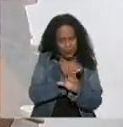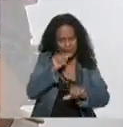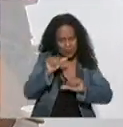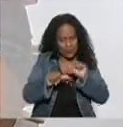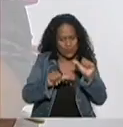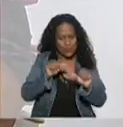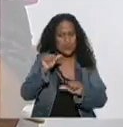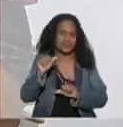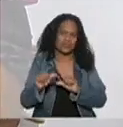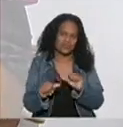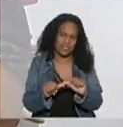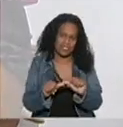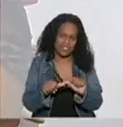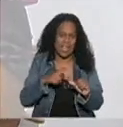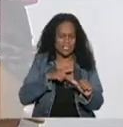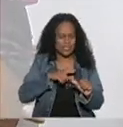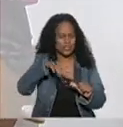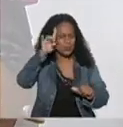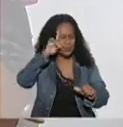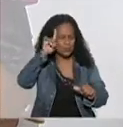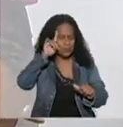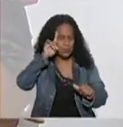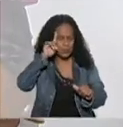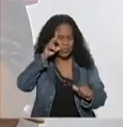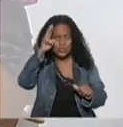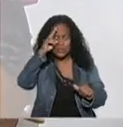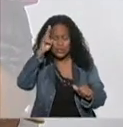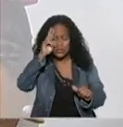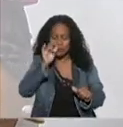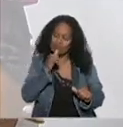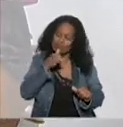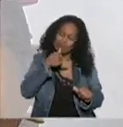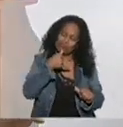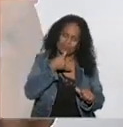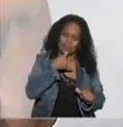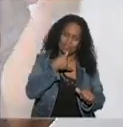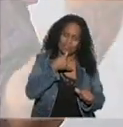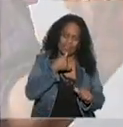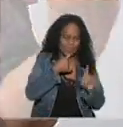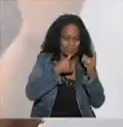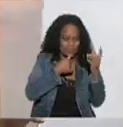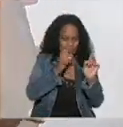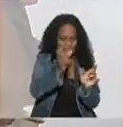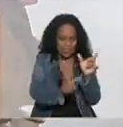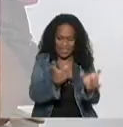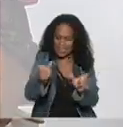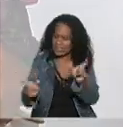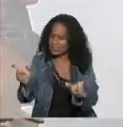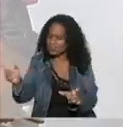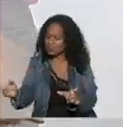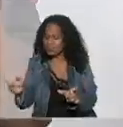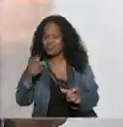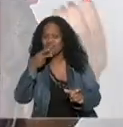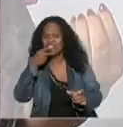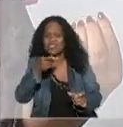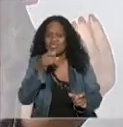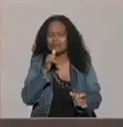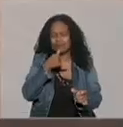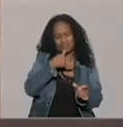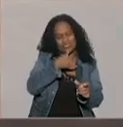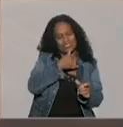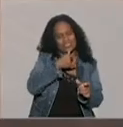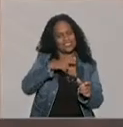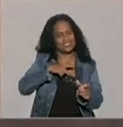dia histórias de tristeza. Cada um contava uma tristeza grande que teve naquele. Então, perfeito. A o que é importante para